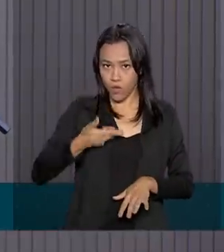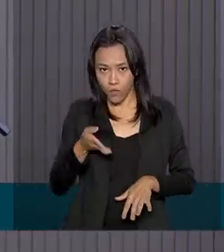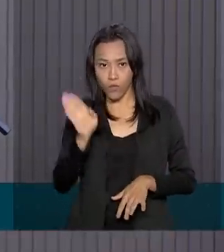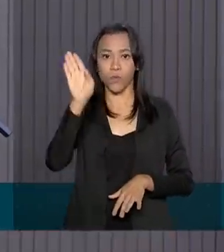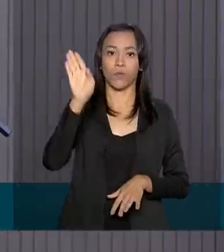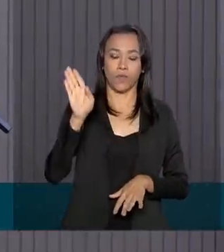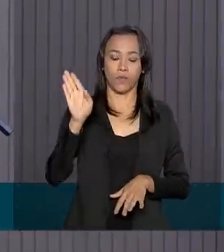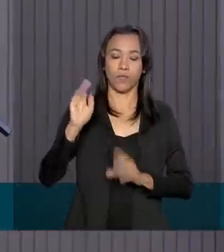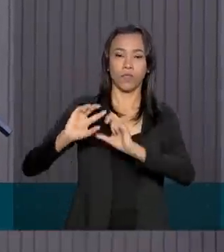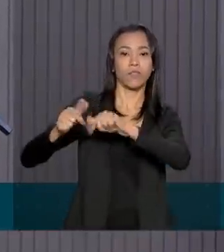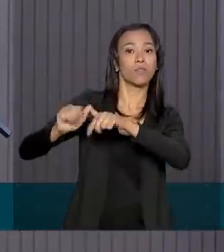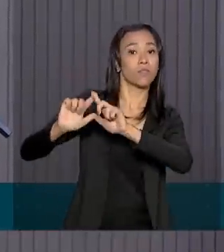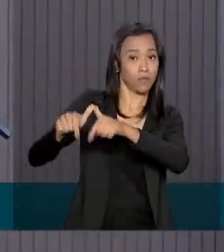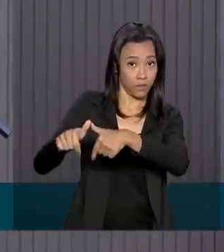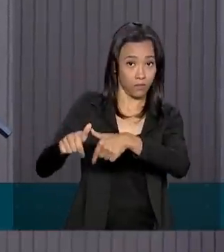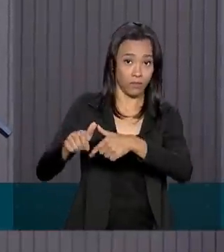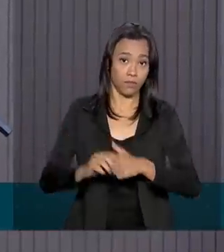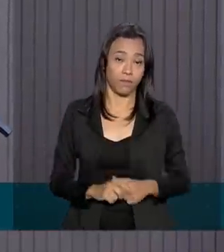Israel.